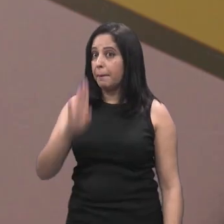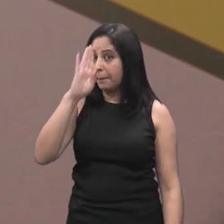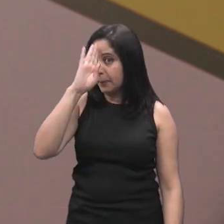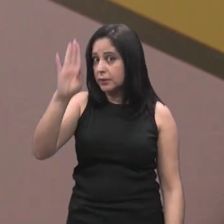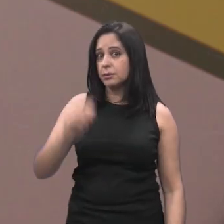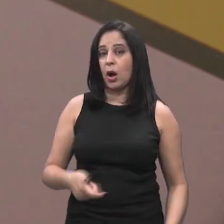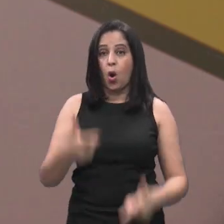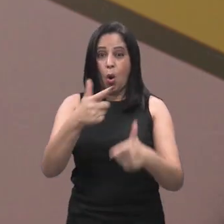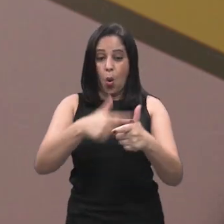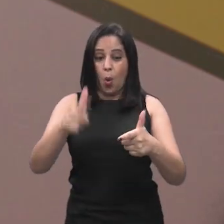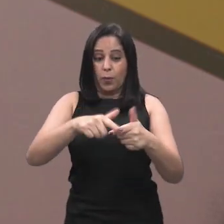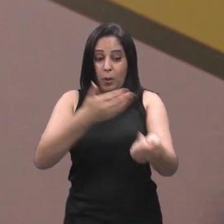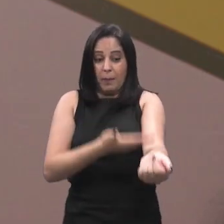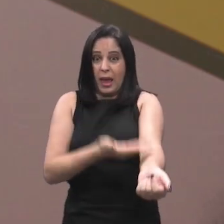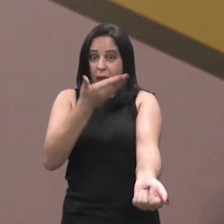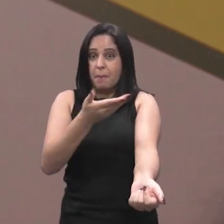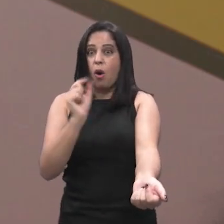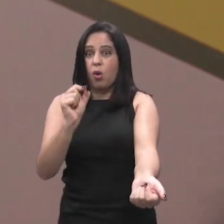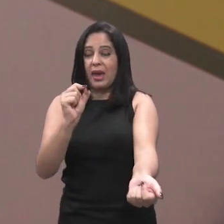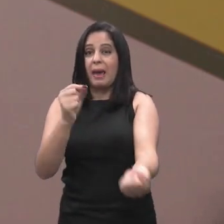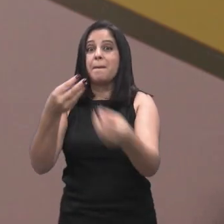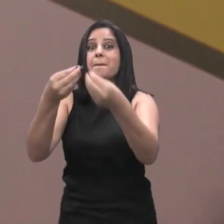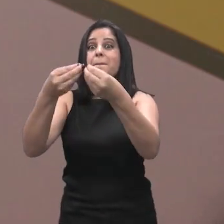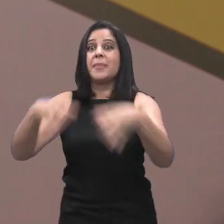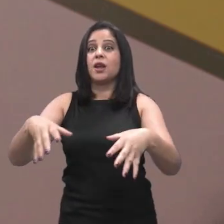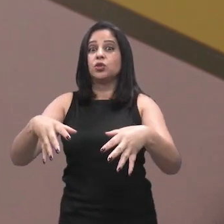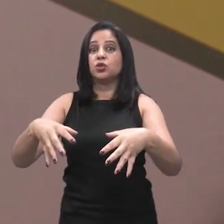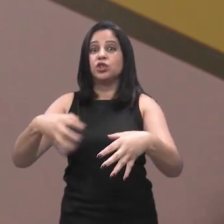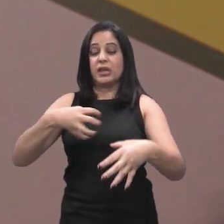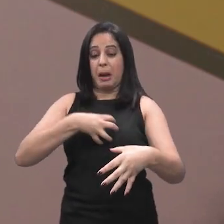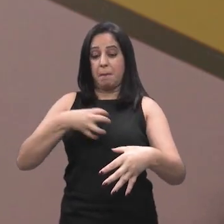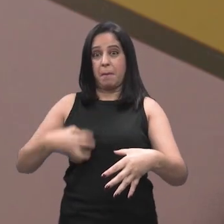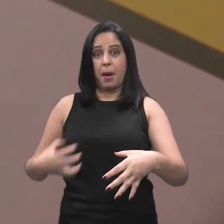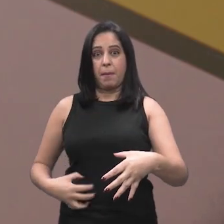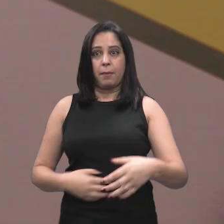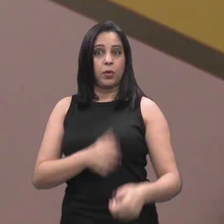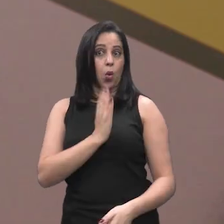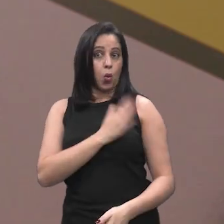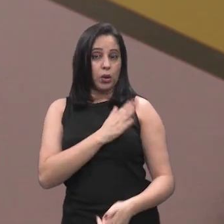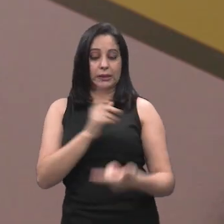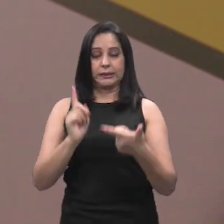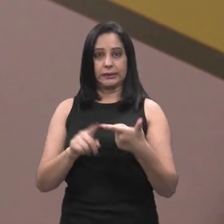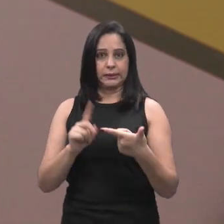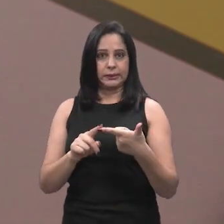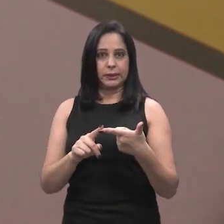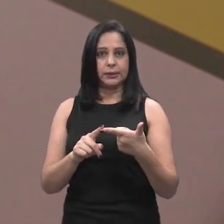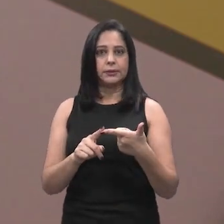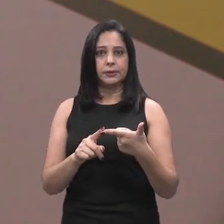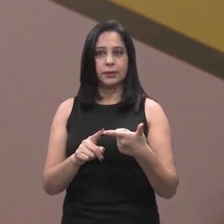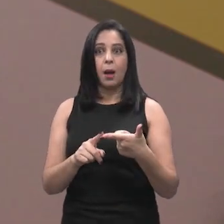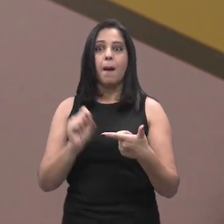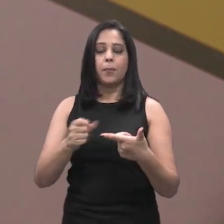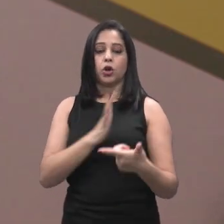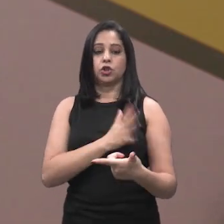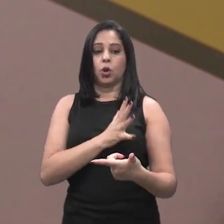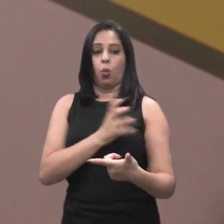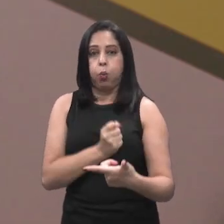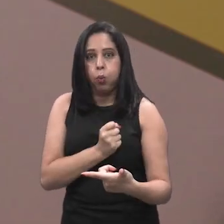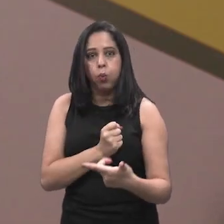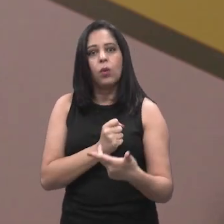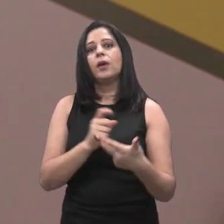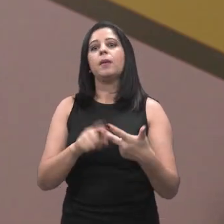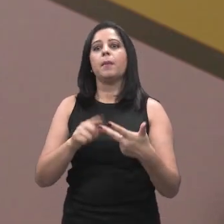falamos. Ela pode afetar o coração, ela pode causar infarto, ela pode afetar o cérebro, pode causar, por exemplo,